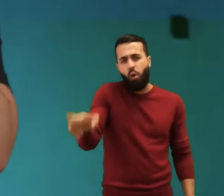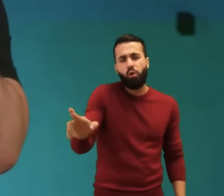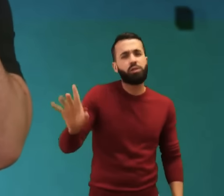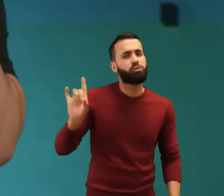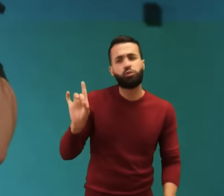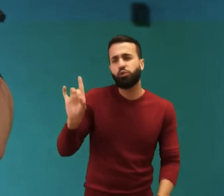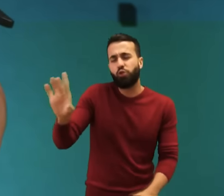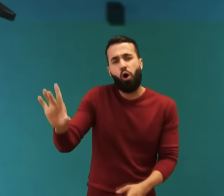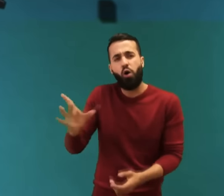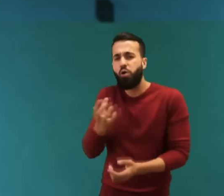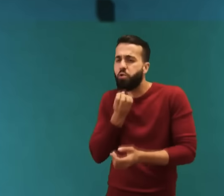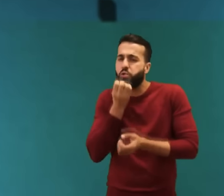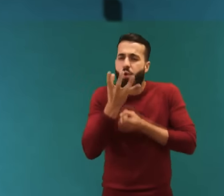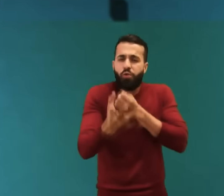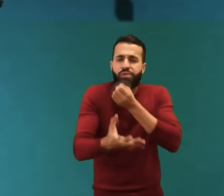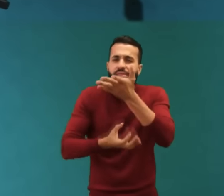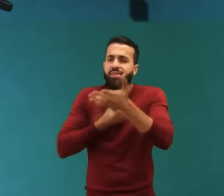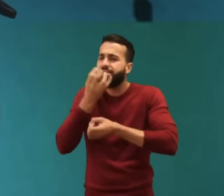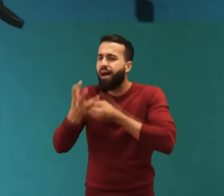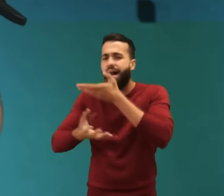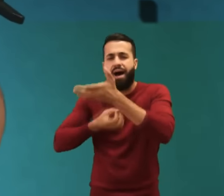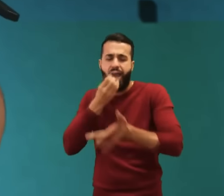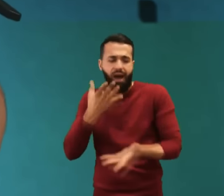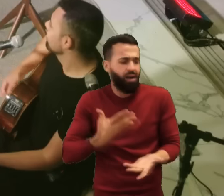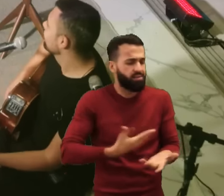não vai contar os nossos